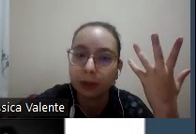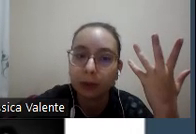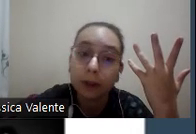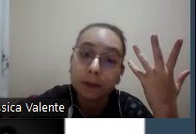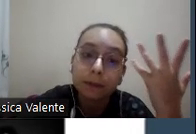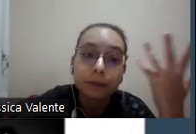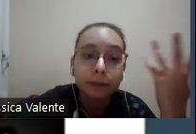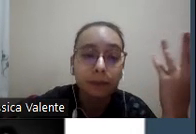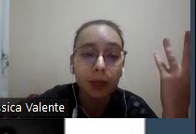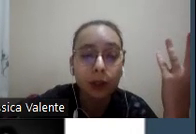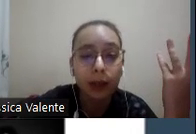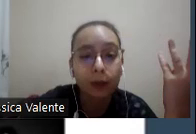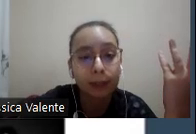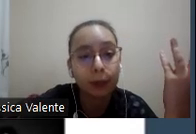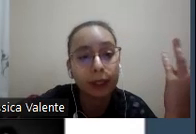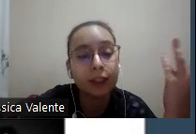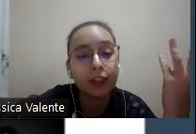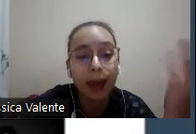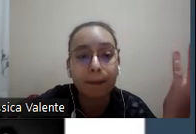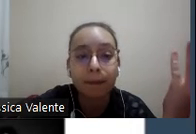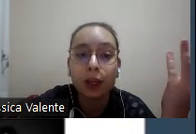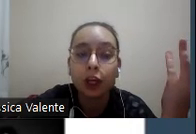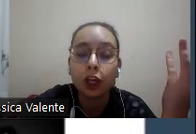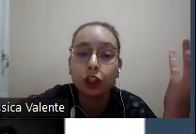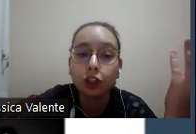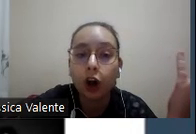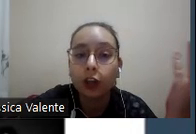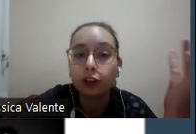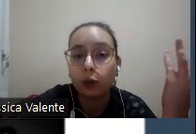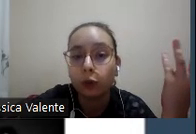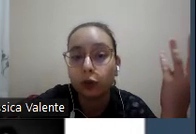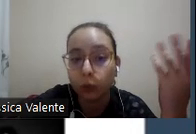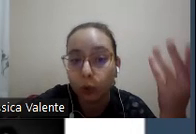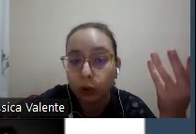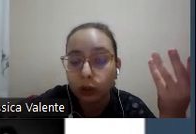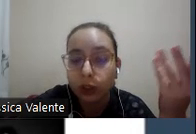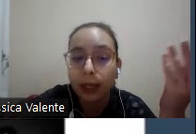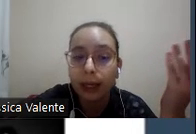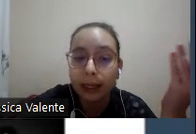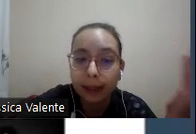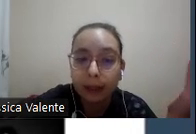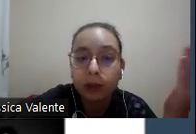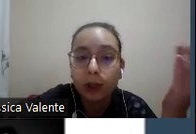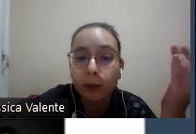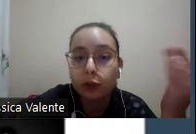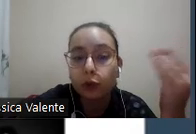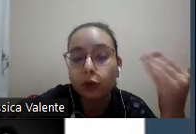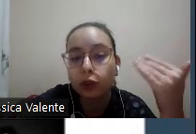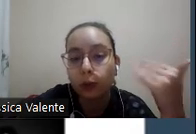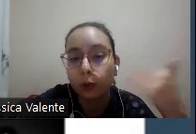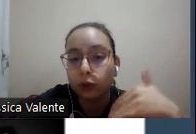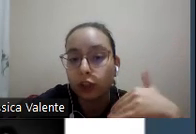que absurdo. E outra coisa importante é, nós somos surdos e não